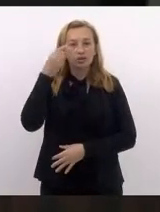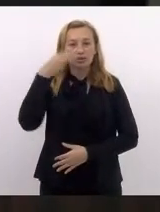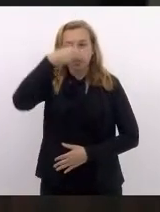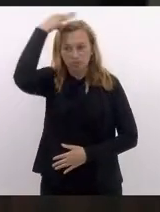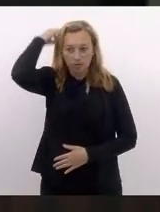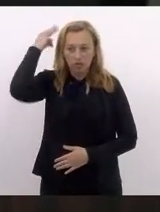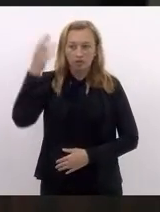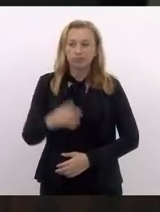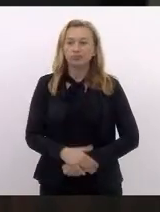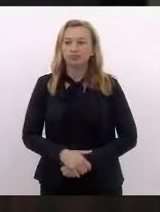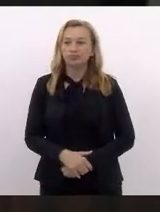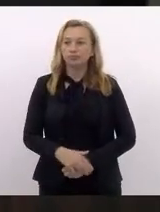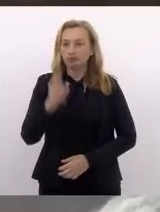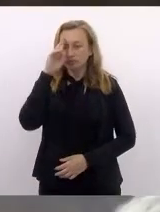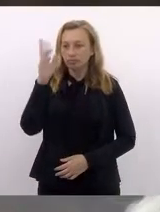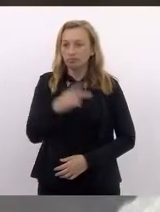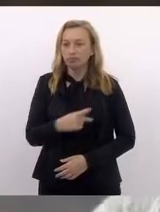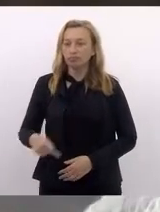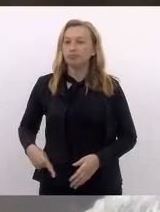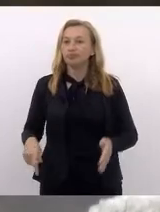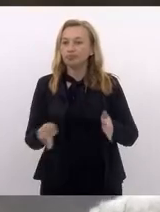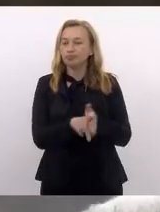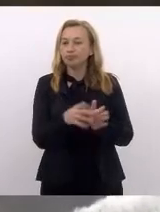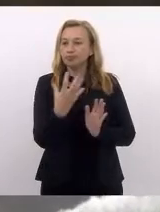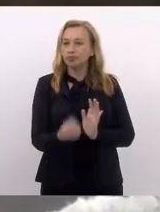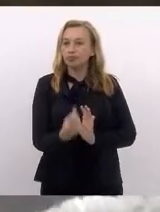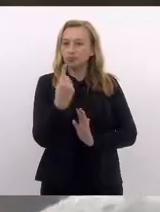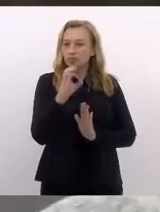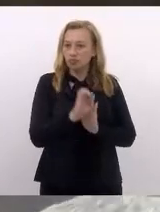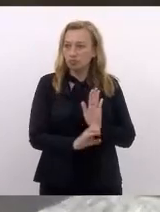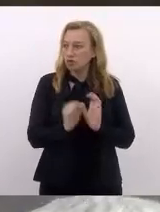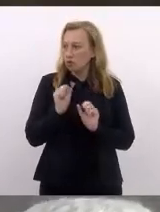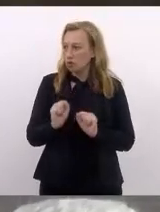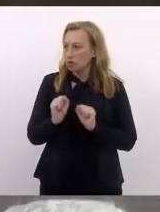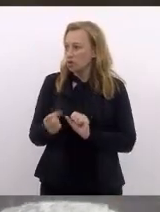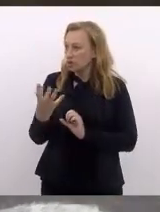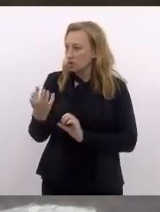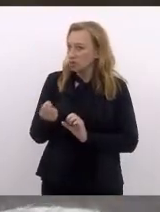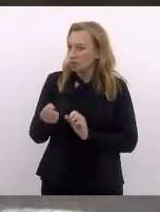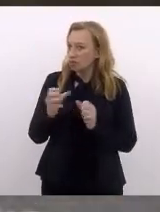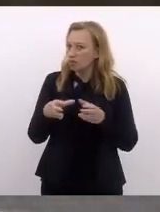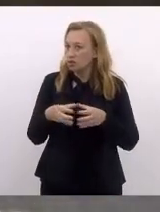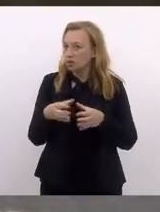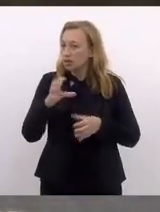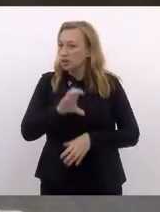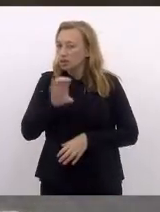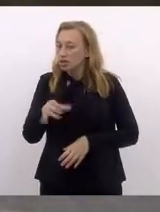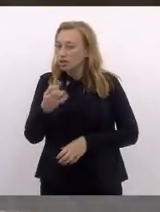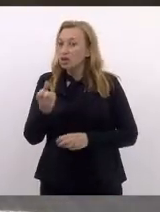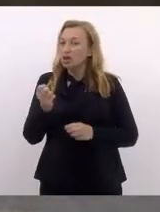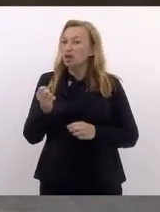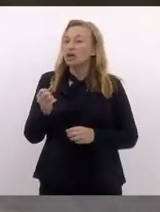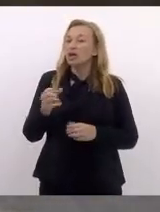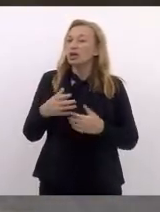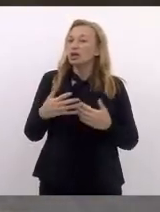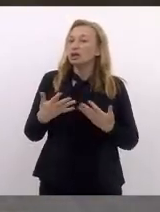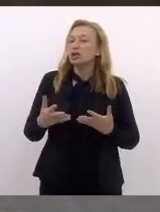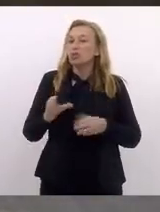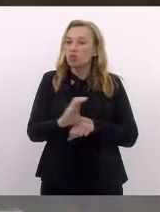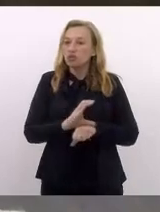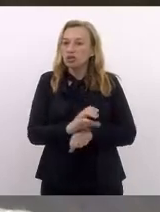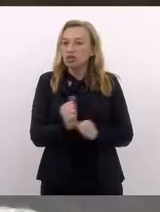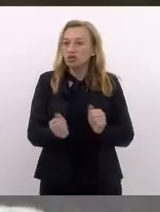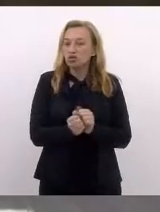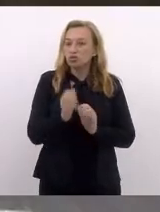mas passível sua presente projeto recebeu uma Emenda ele pode ser acolhida pela ccj então portanto é pela